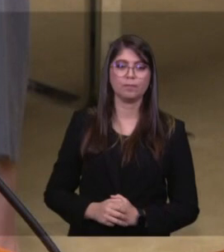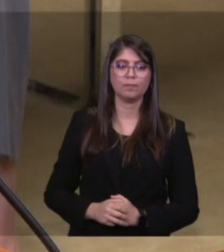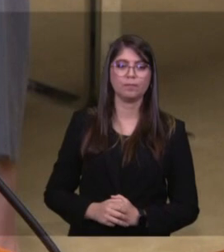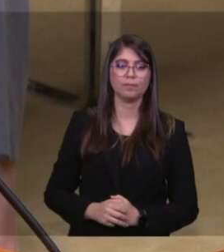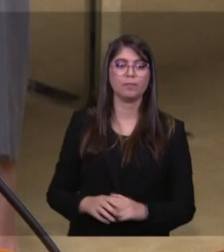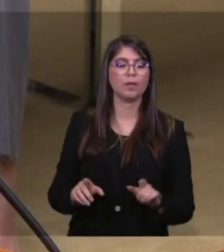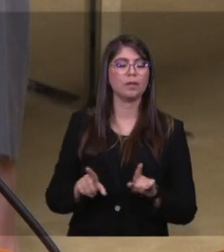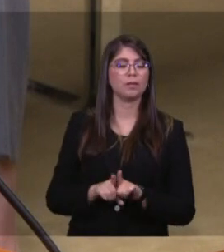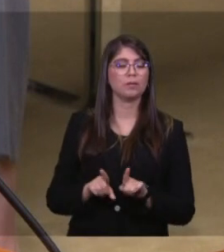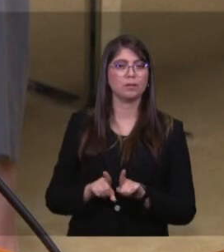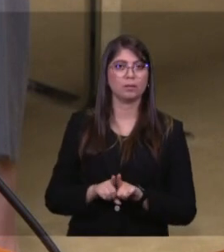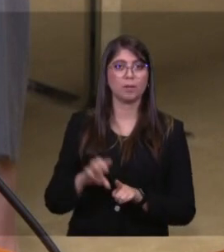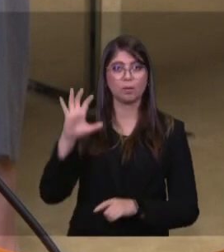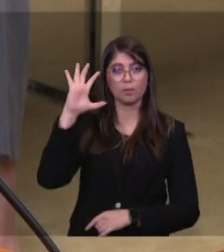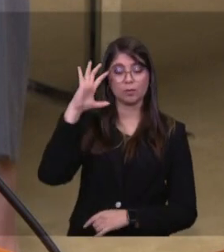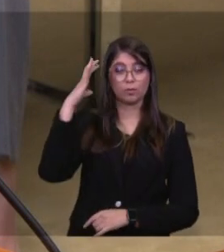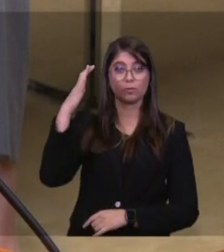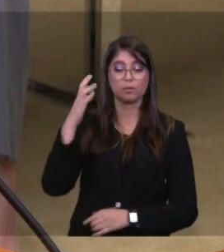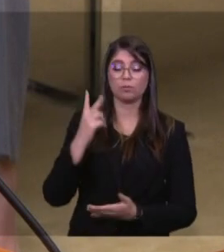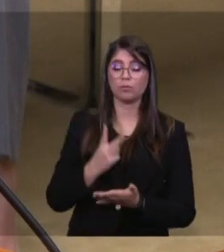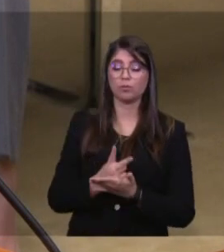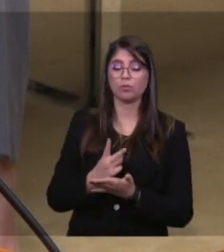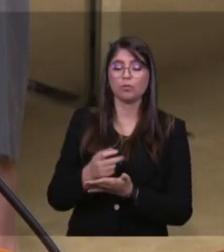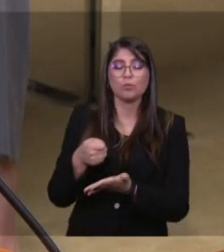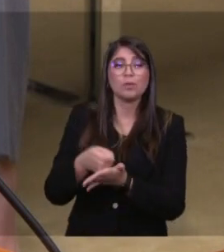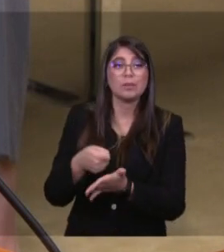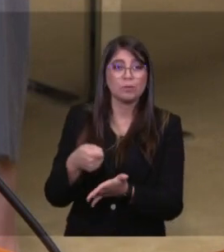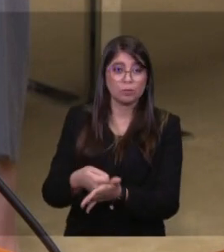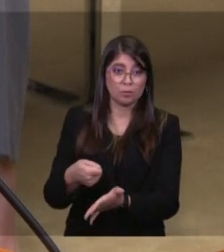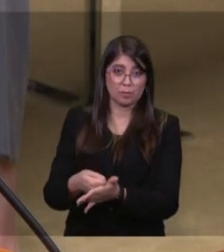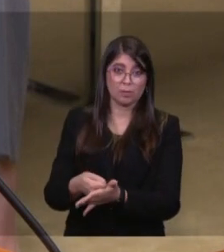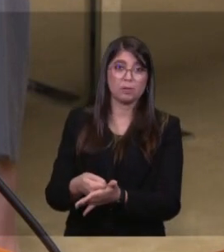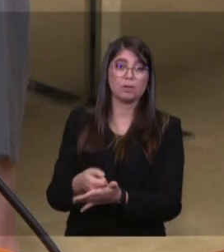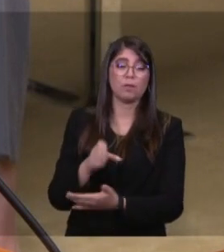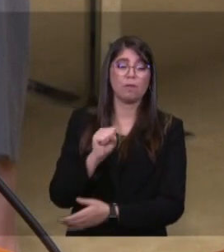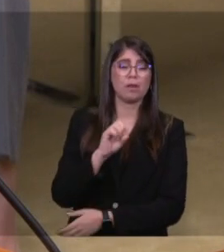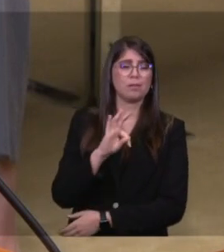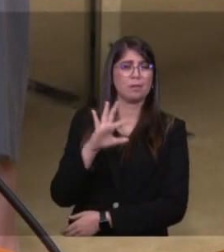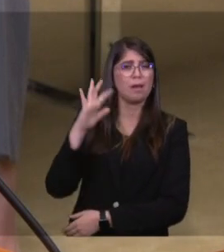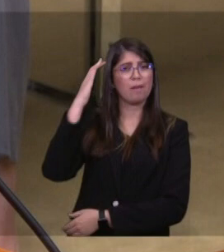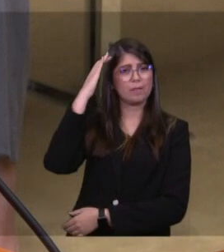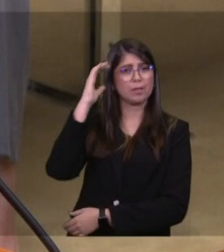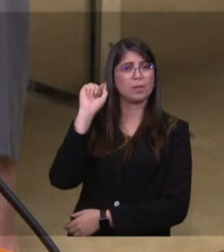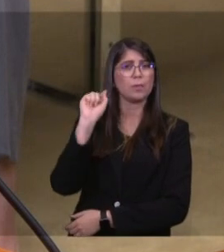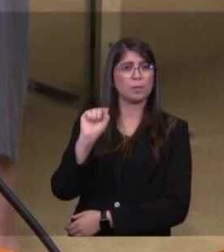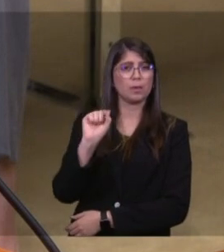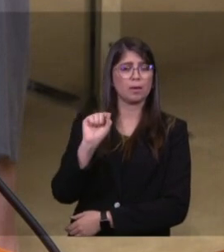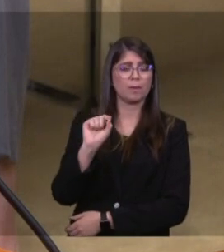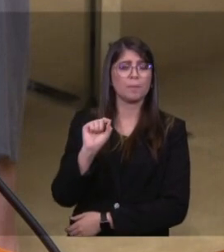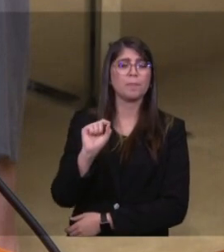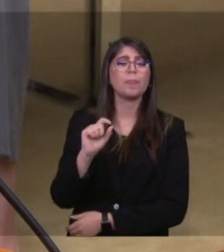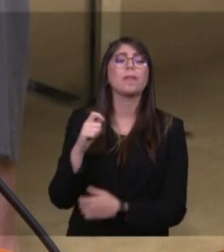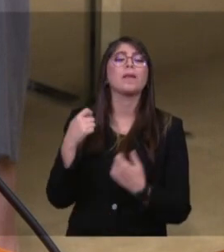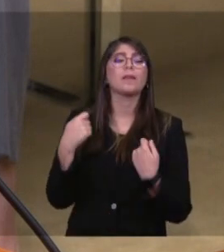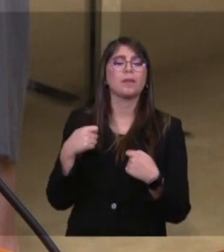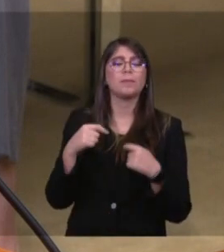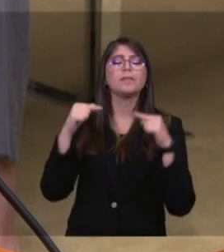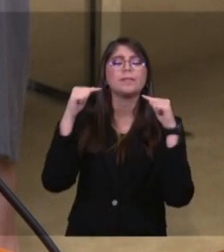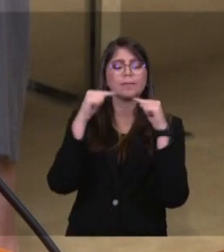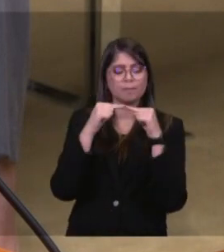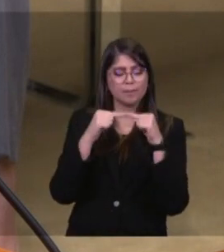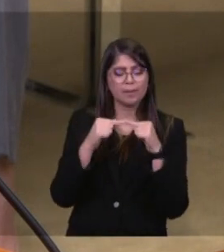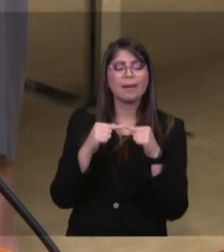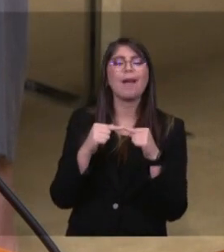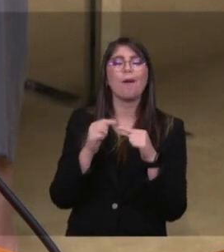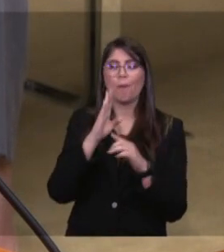E, havendo uma solução de continuidade na cobrança, o entendimento desse Supremo Tribunal Federal é de que deve ser, sim, aplicado o